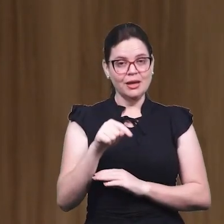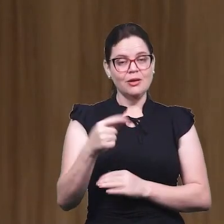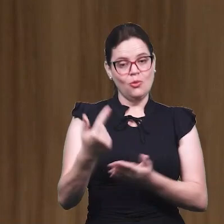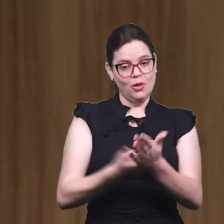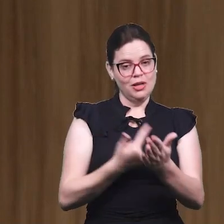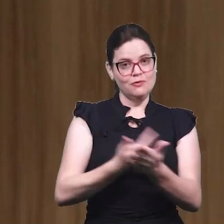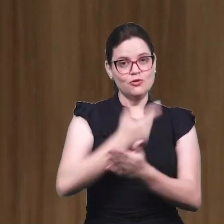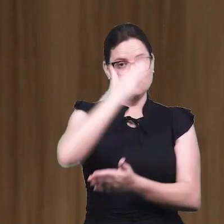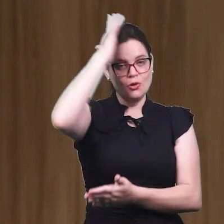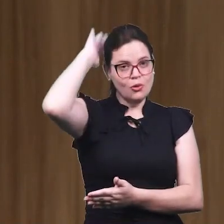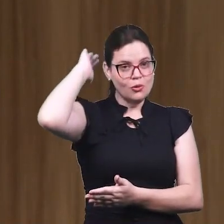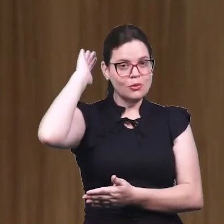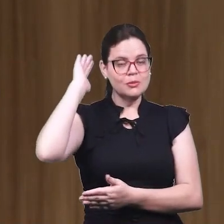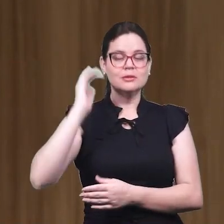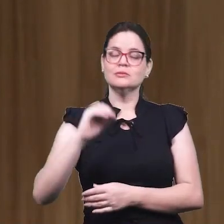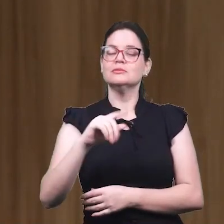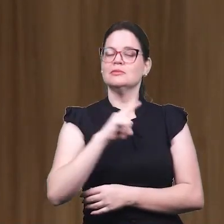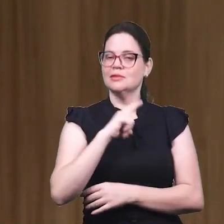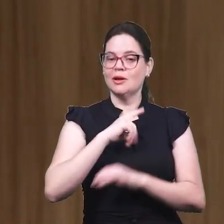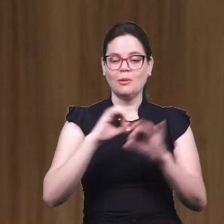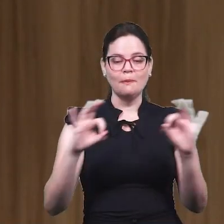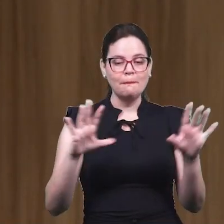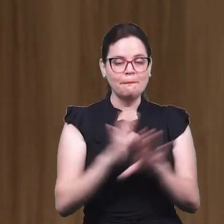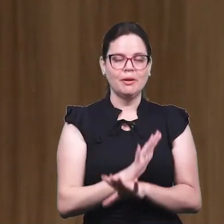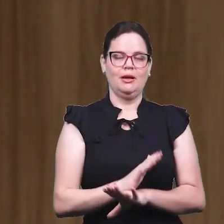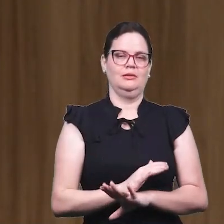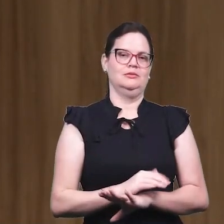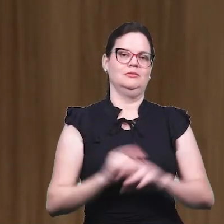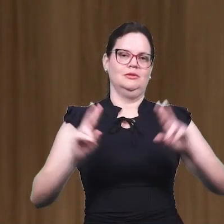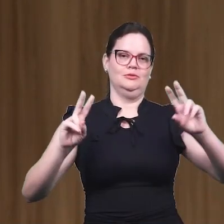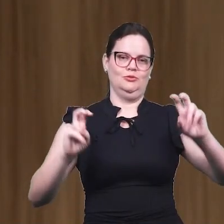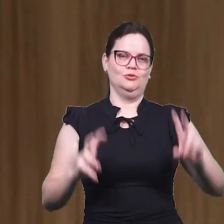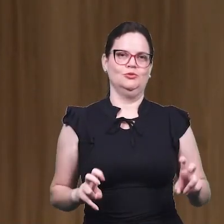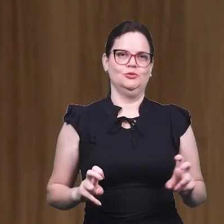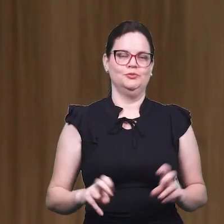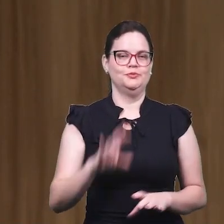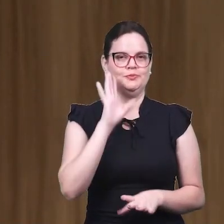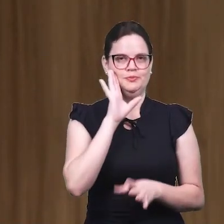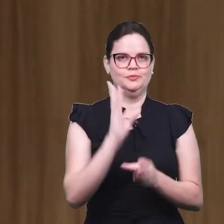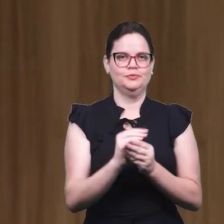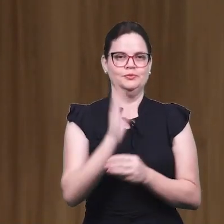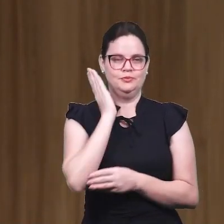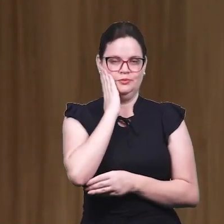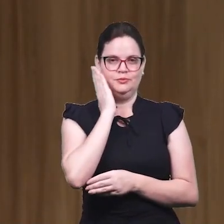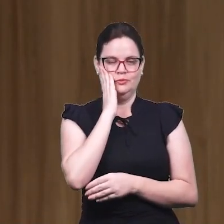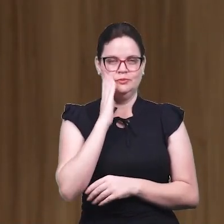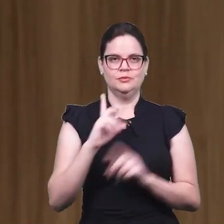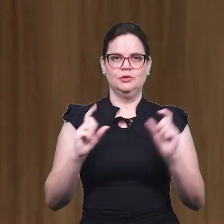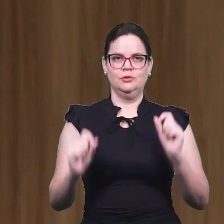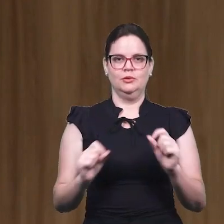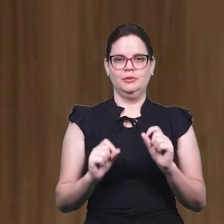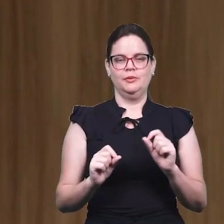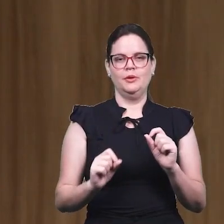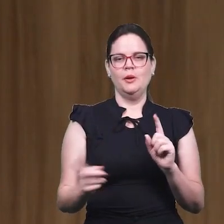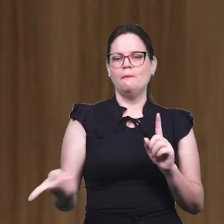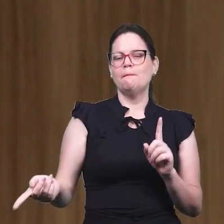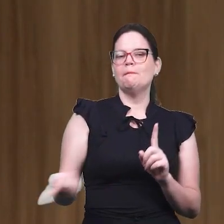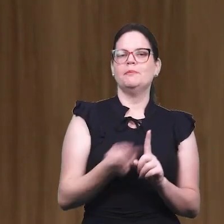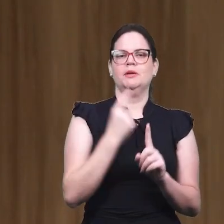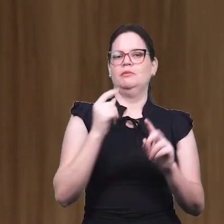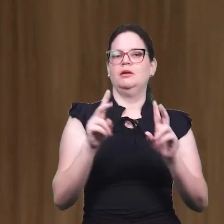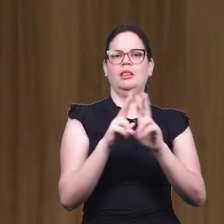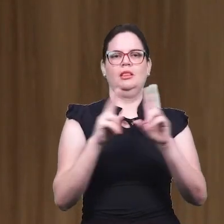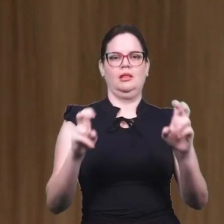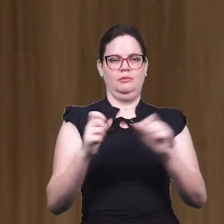muito completa, não é? Vamos aqui, então, entender que os temas principais dessa